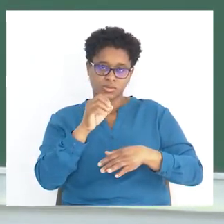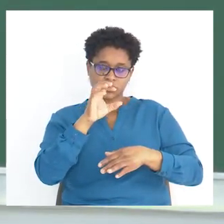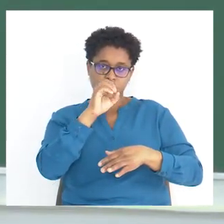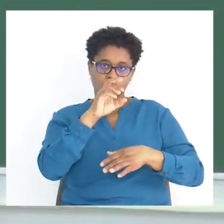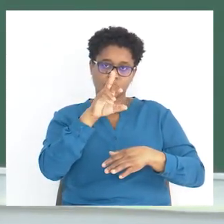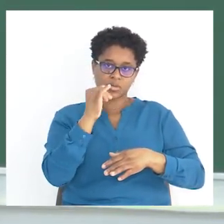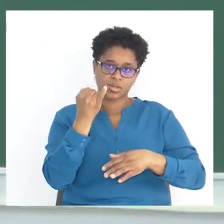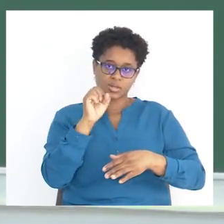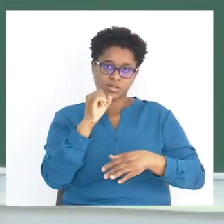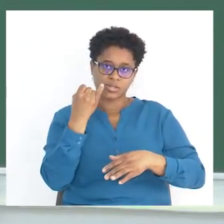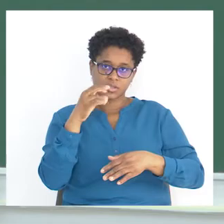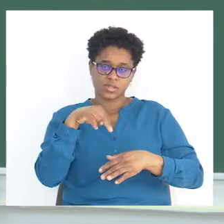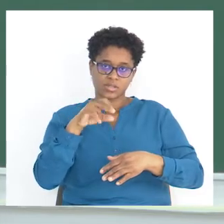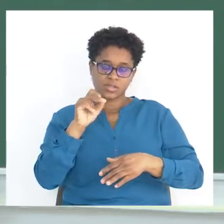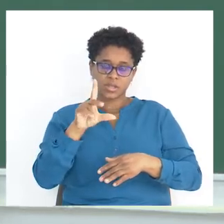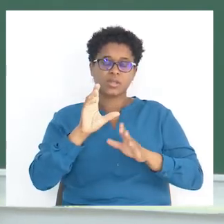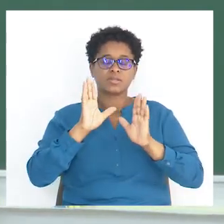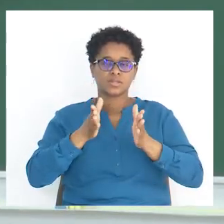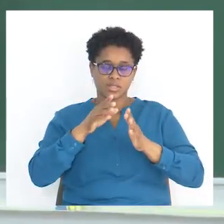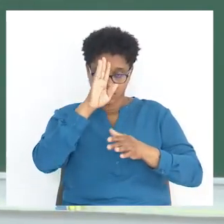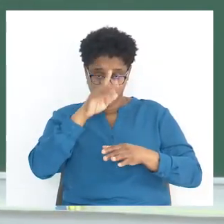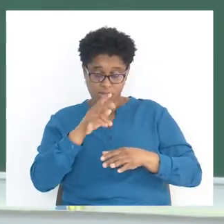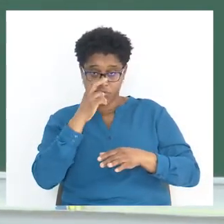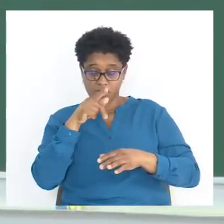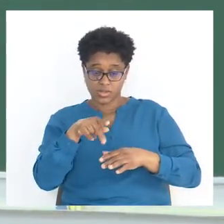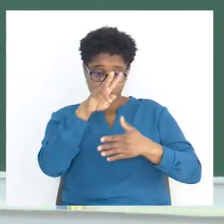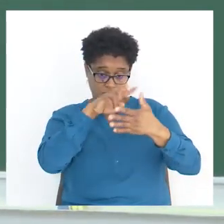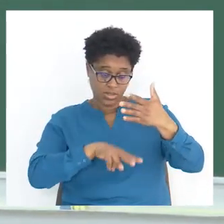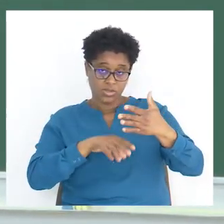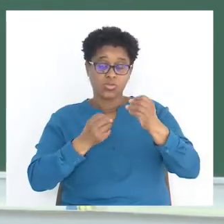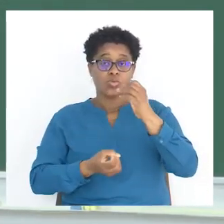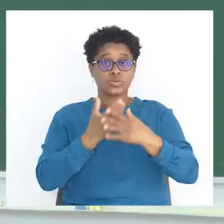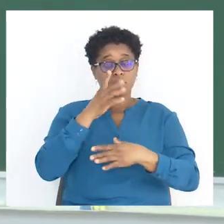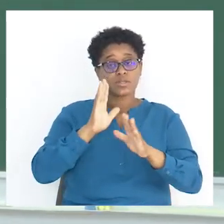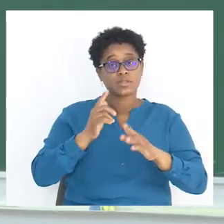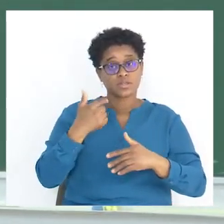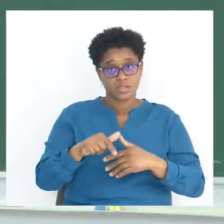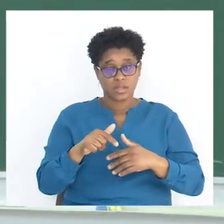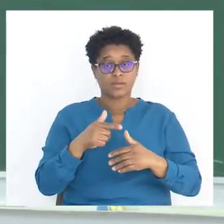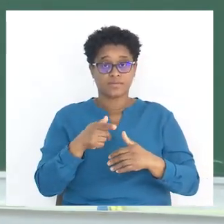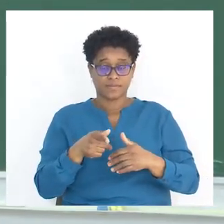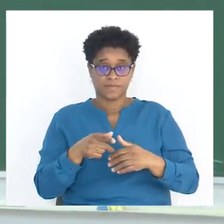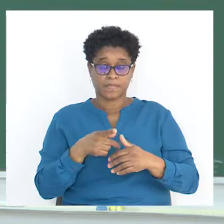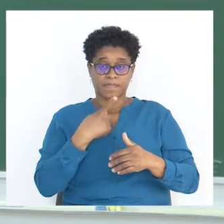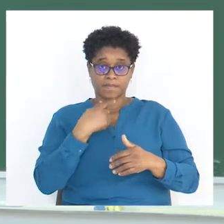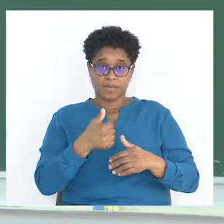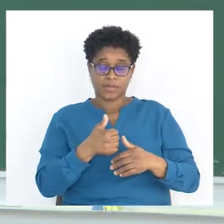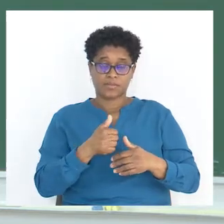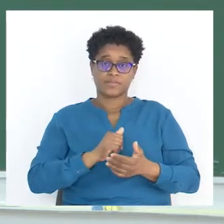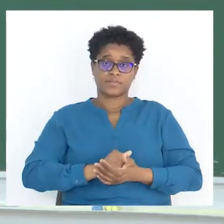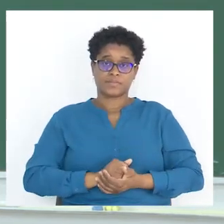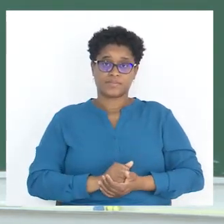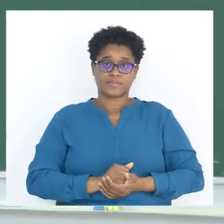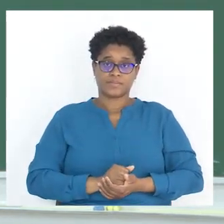original. Já sabes que o foco desse texto original está no bem-estar, ok?